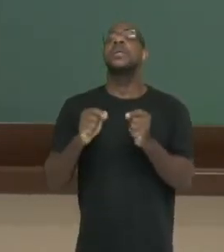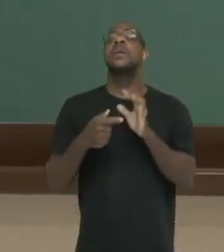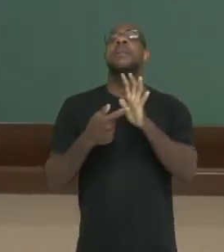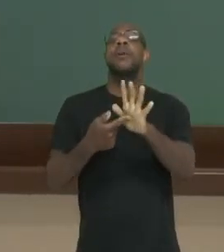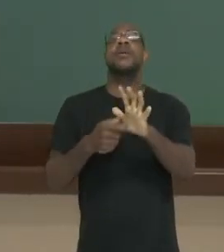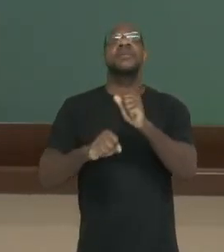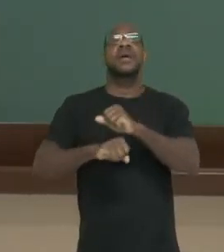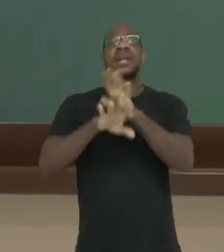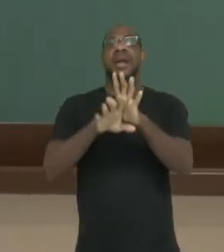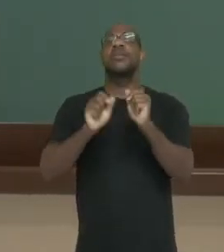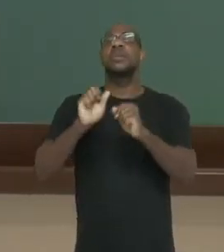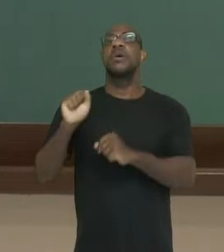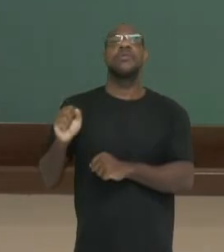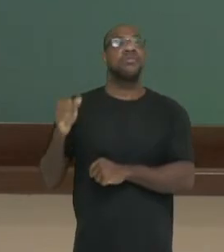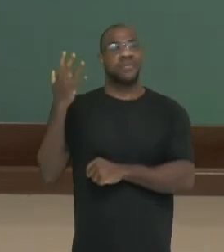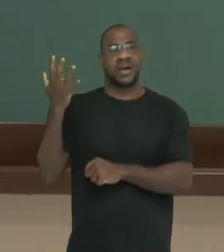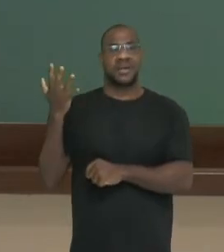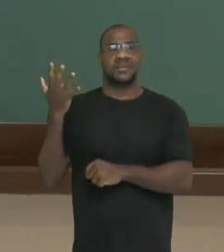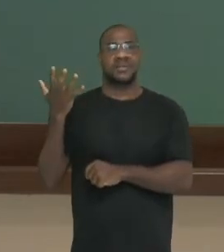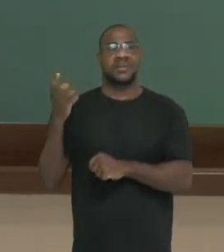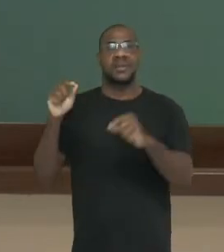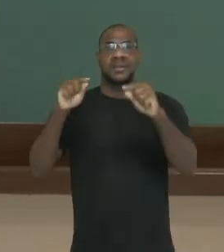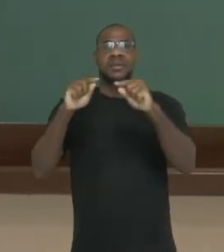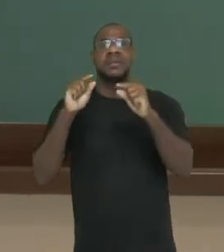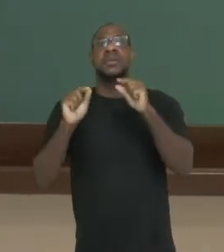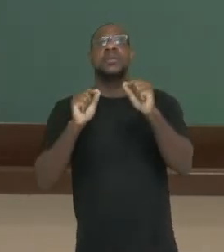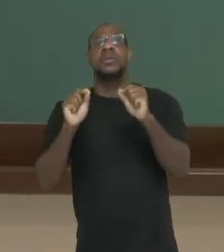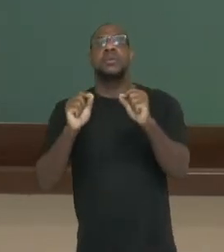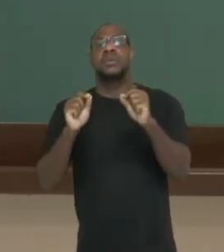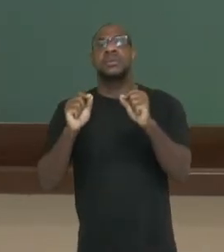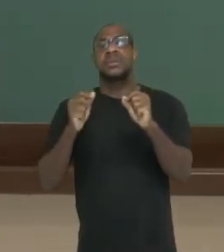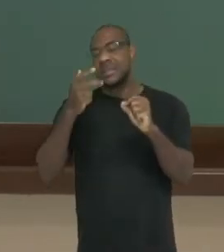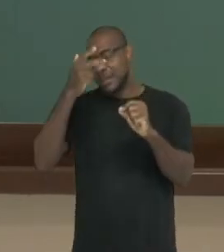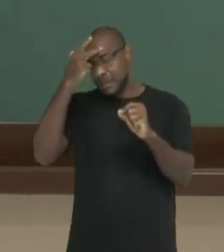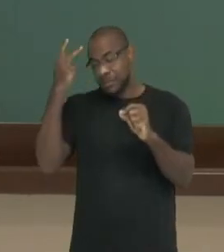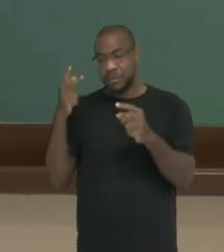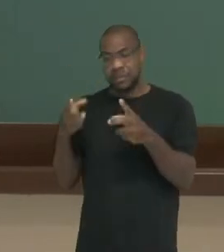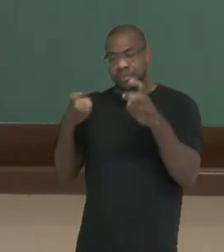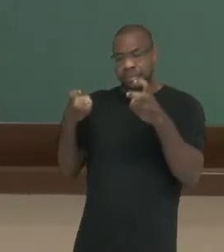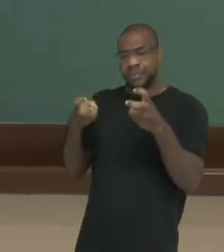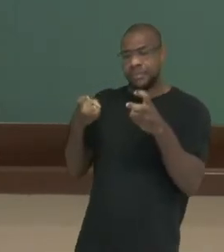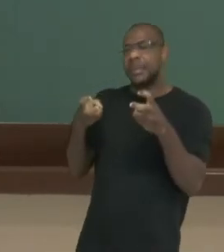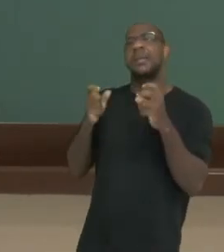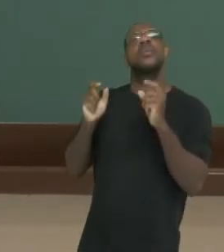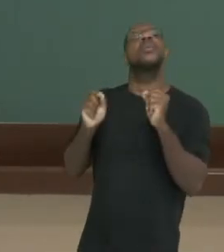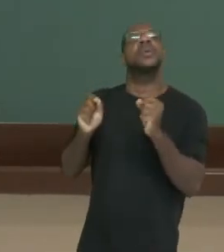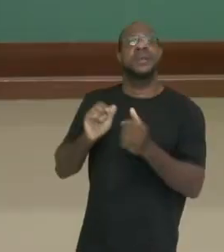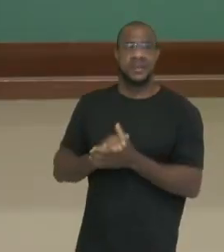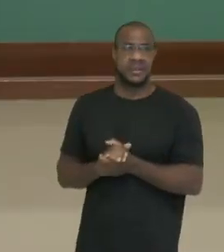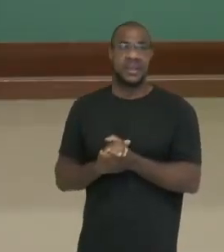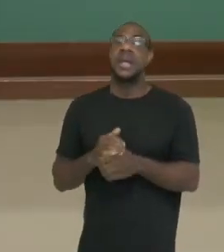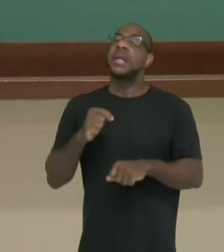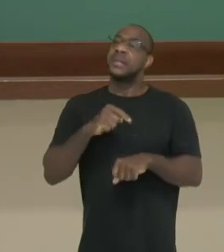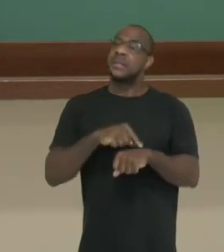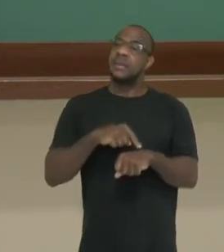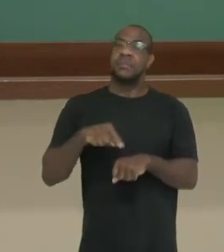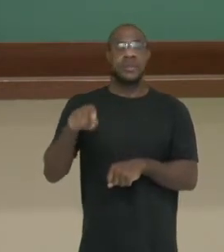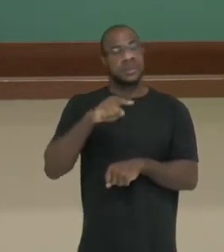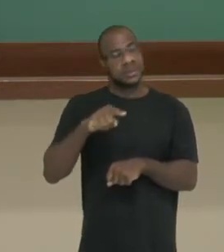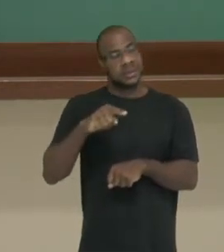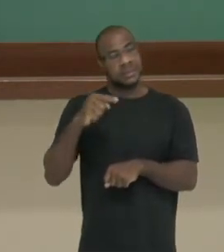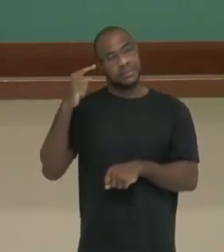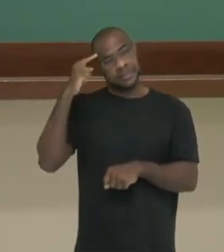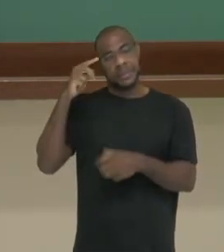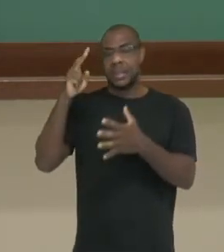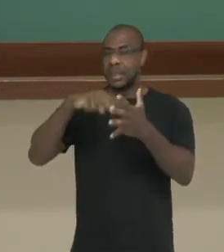o fato que é sublinhado, que é chamado a atenção do leitor nesse fragmento? Então, um tempo para vocês refletirem sobre